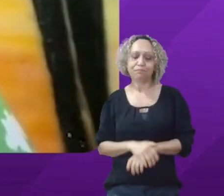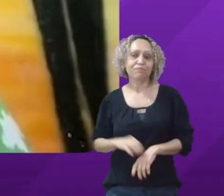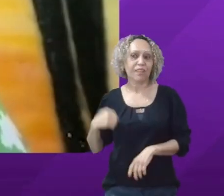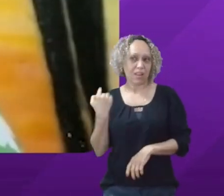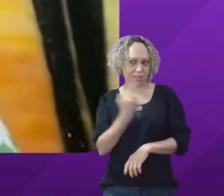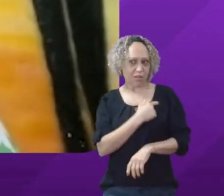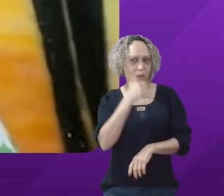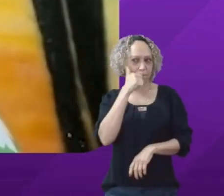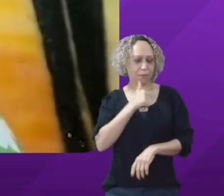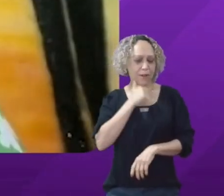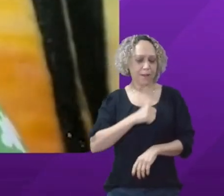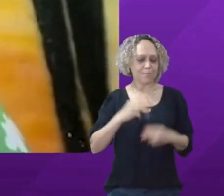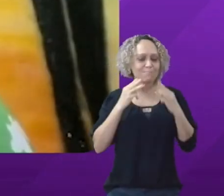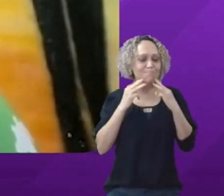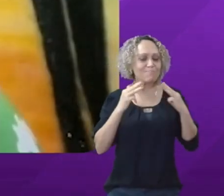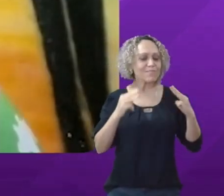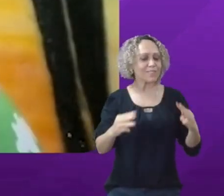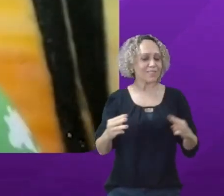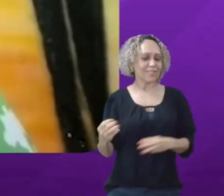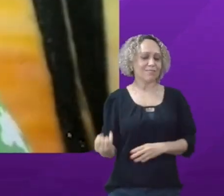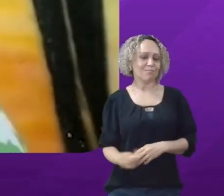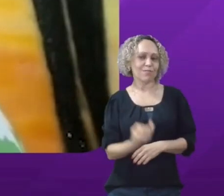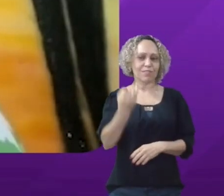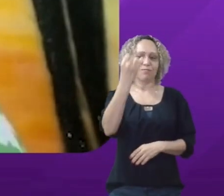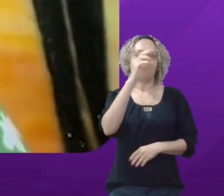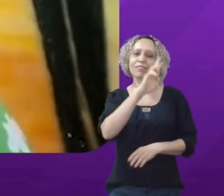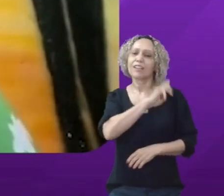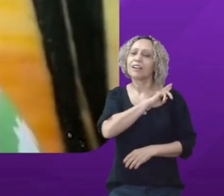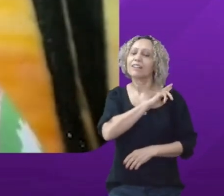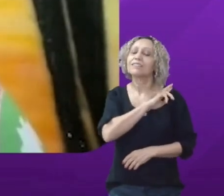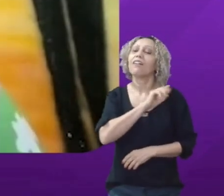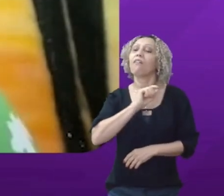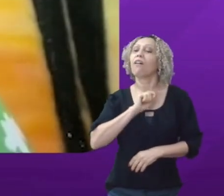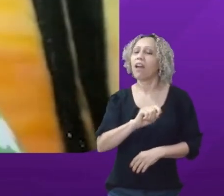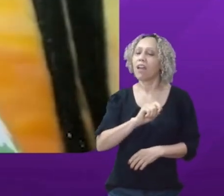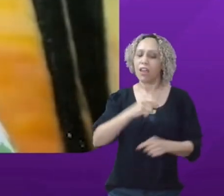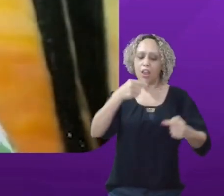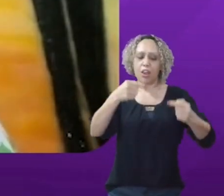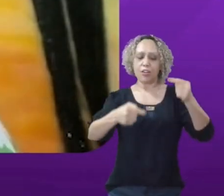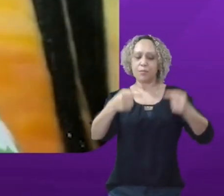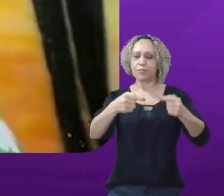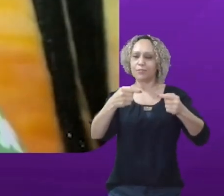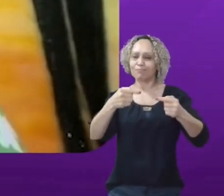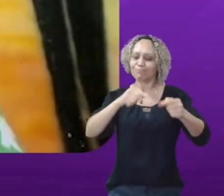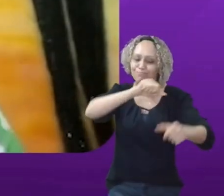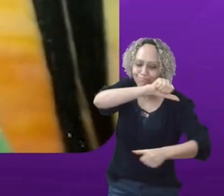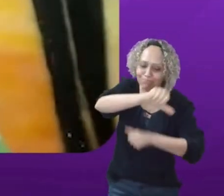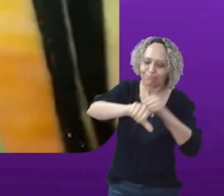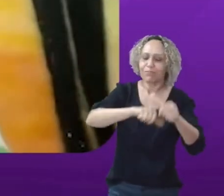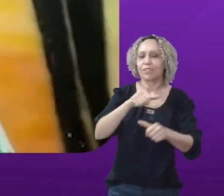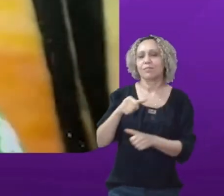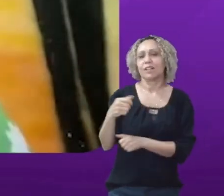muito importante. Nós temos a missão de transformar a política no nosso país,